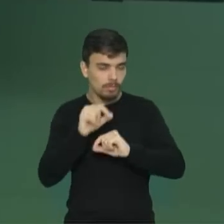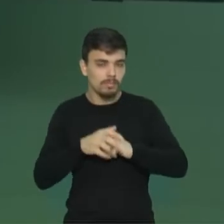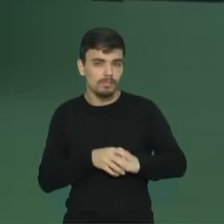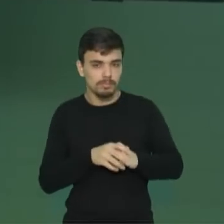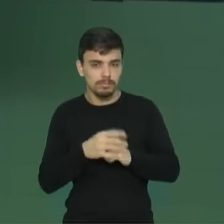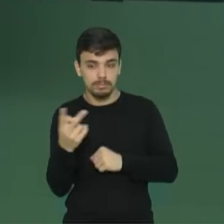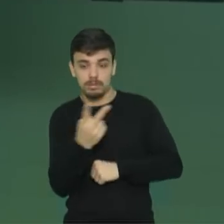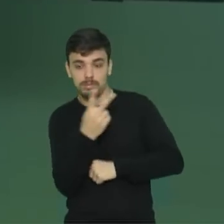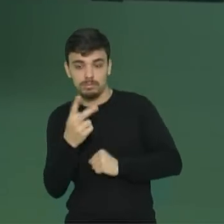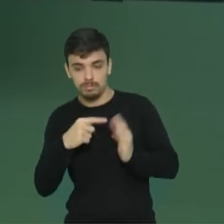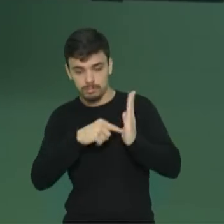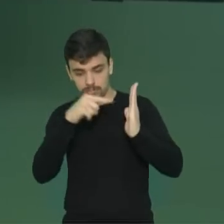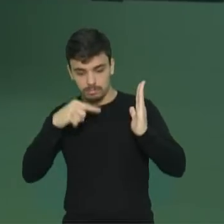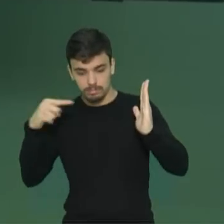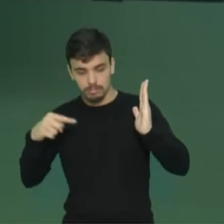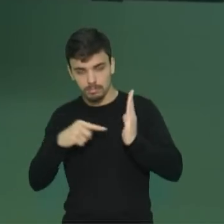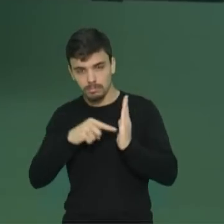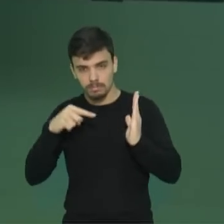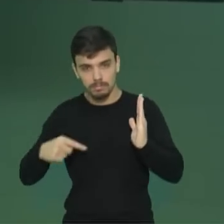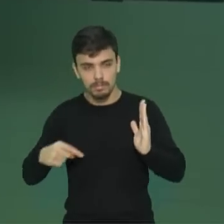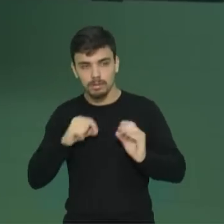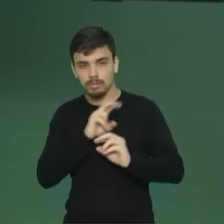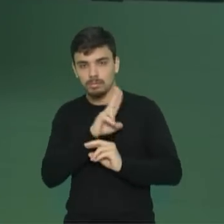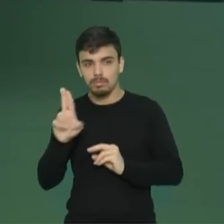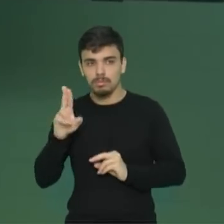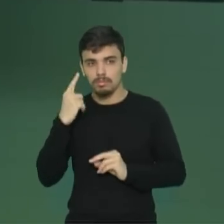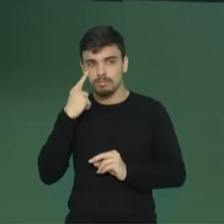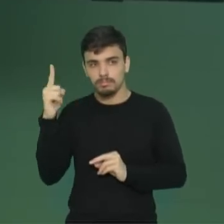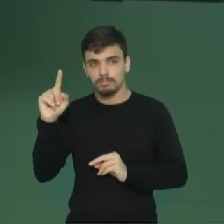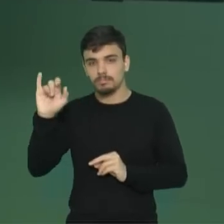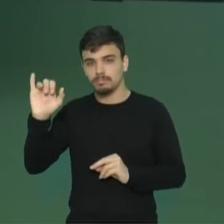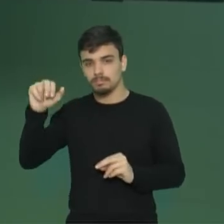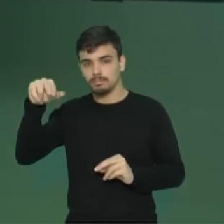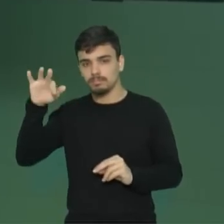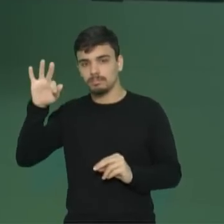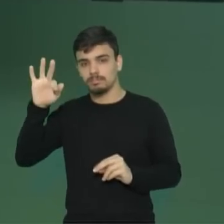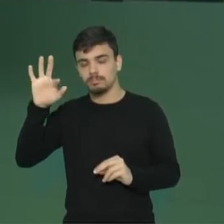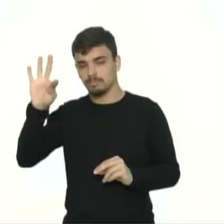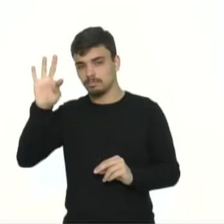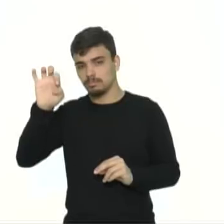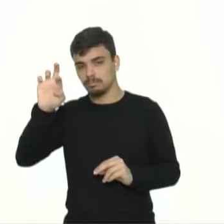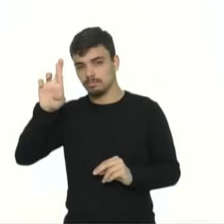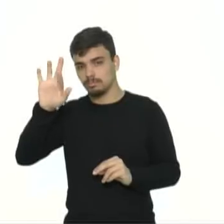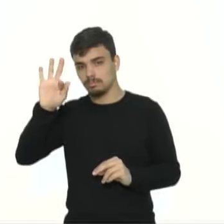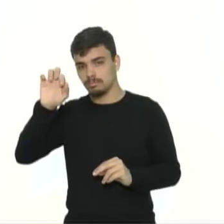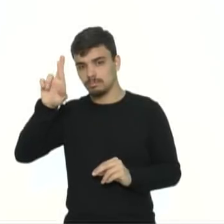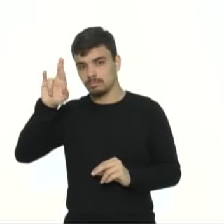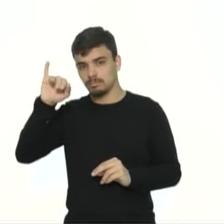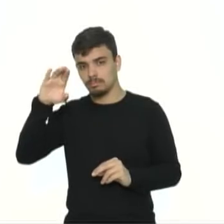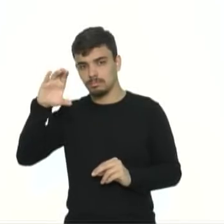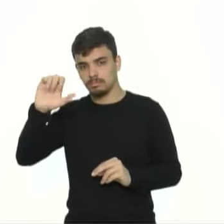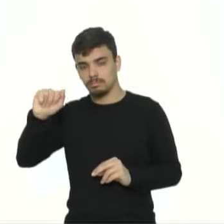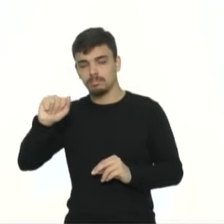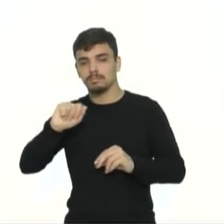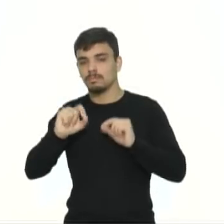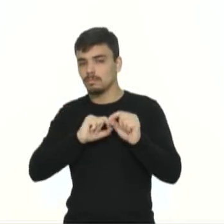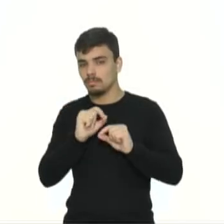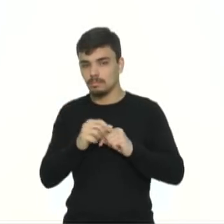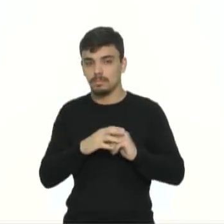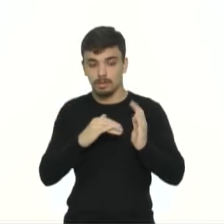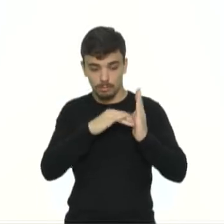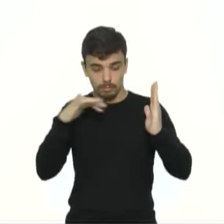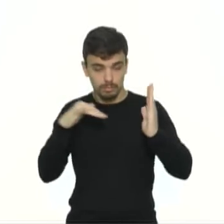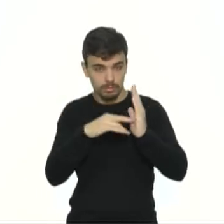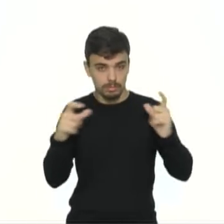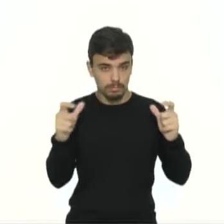das duas frequências. E esse fenômeno é chamado de interferência. Ondas de diferentes comprimentos se sobrepõem